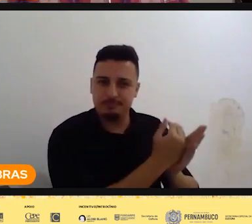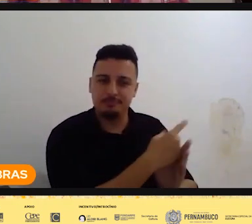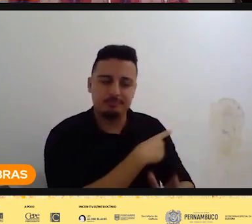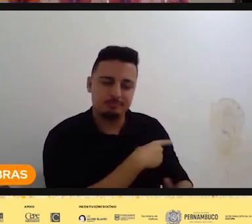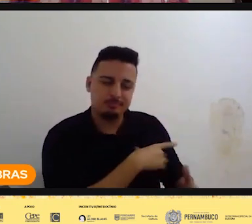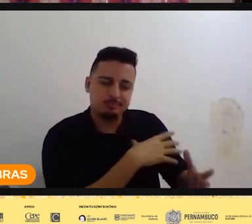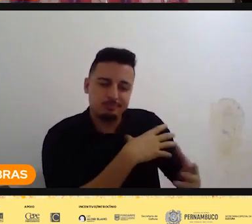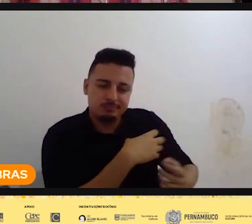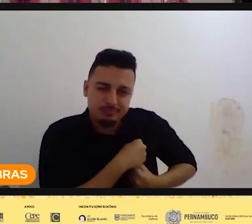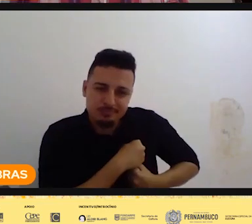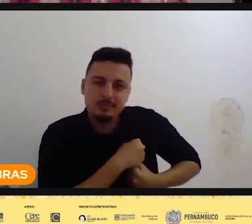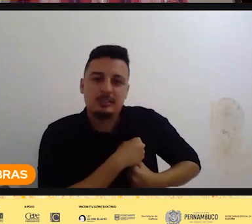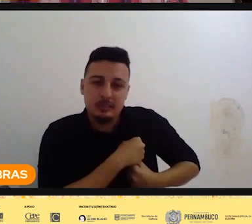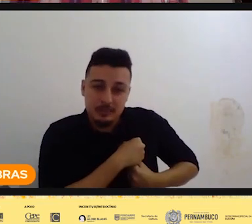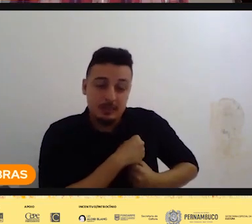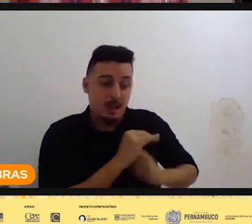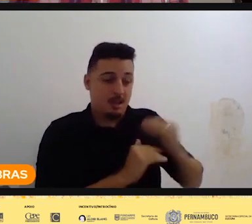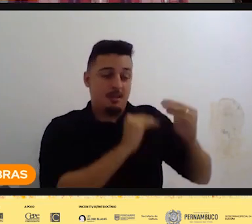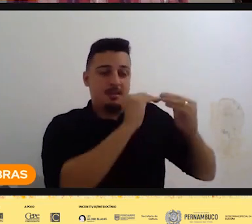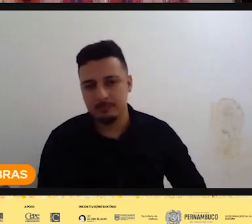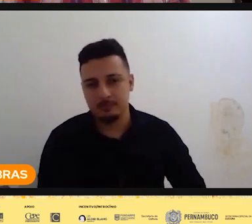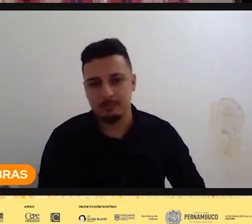novos proponentes na área da animação.